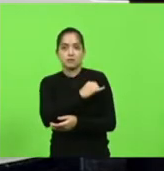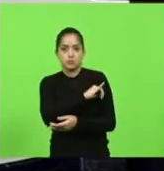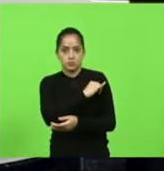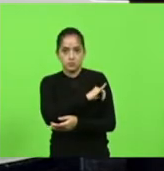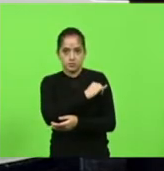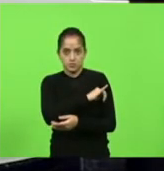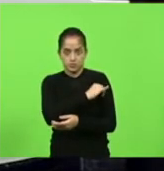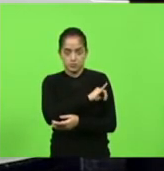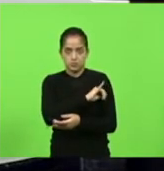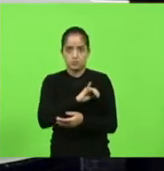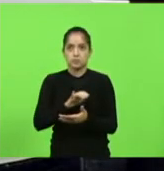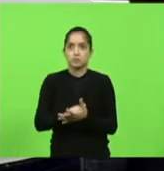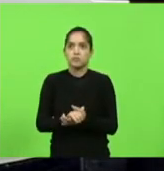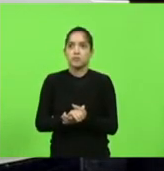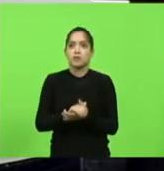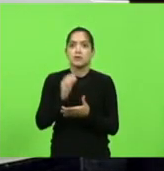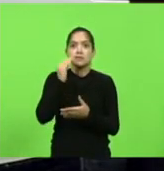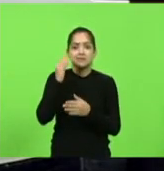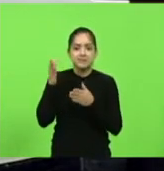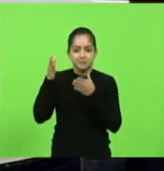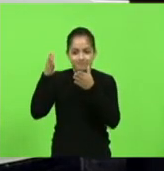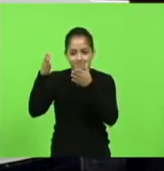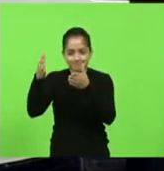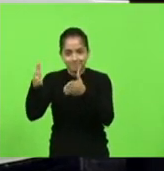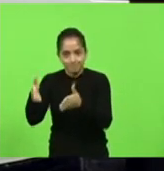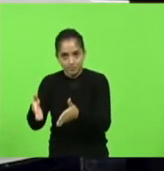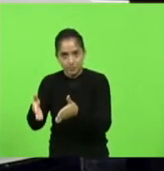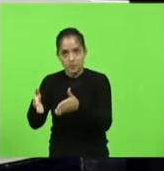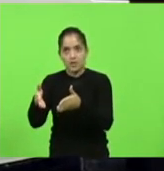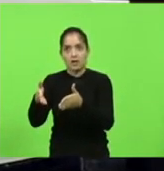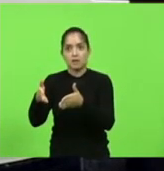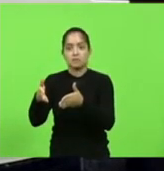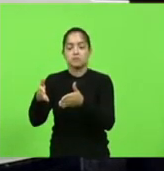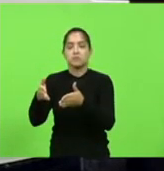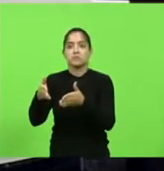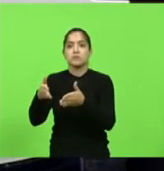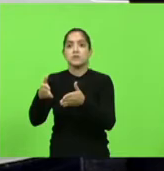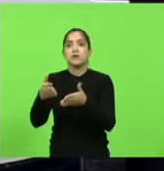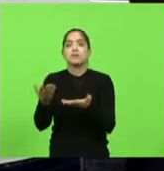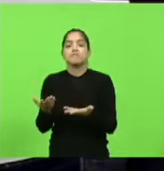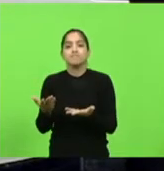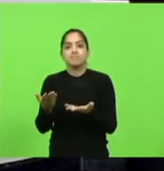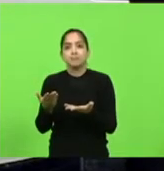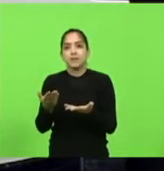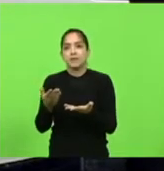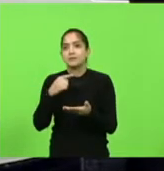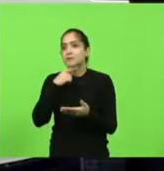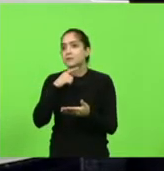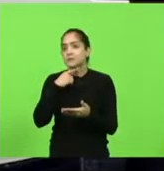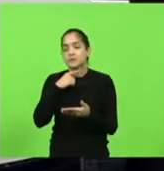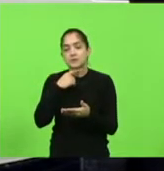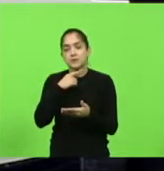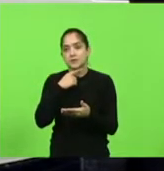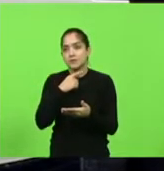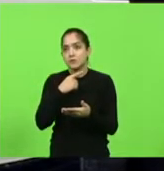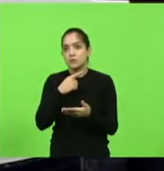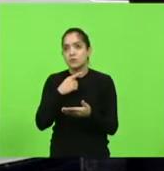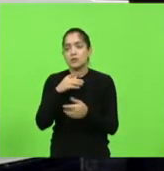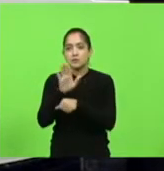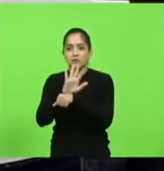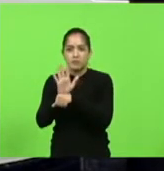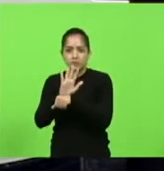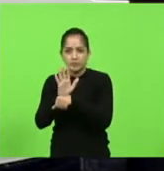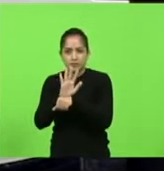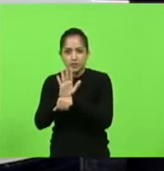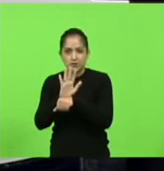polícia tentando chegar para cumprir mandado de prisão e não conseguindo. Até peguei um vídeo da